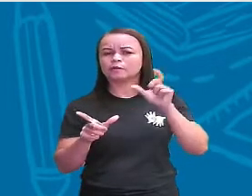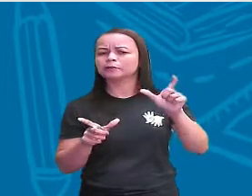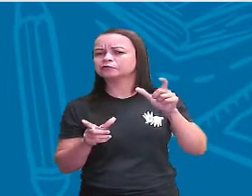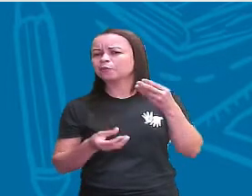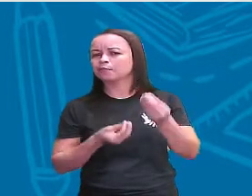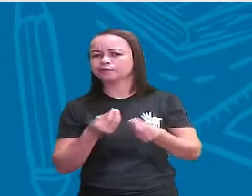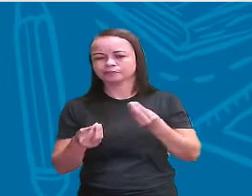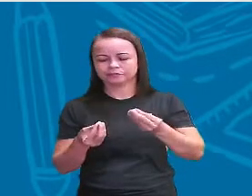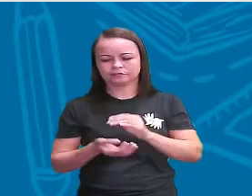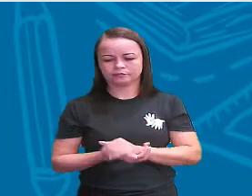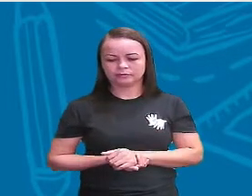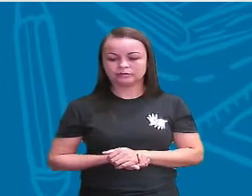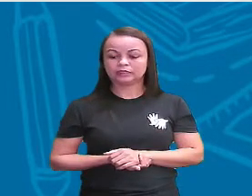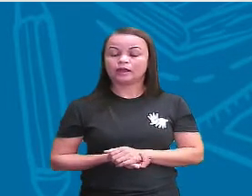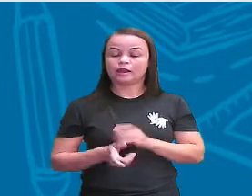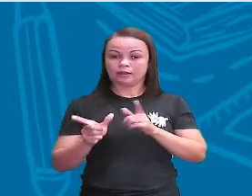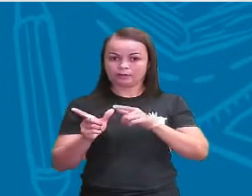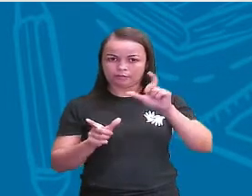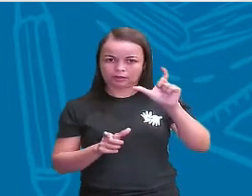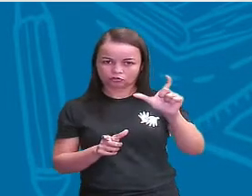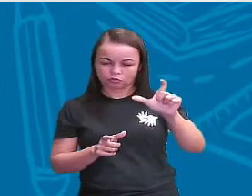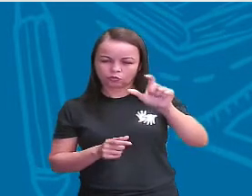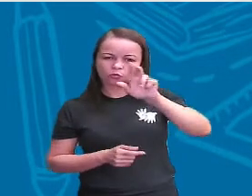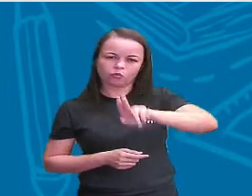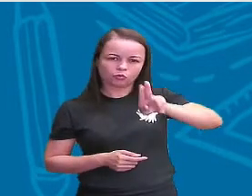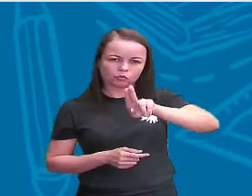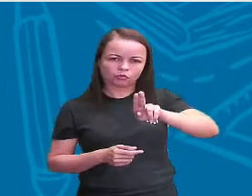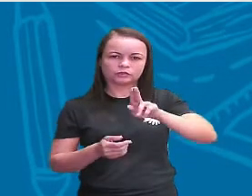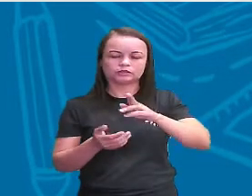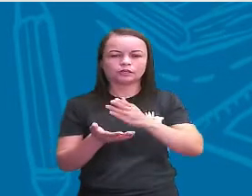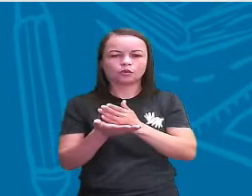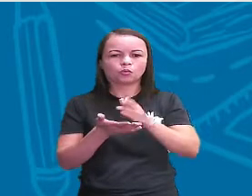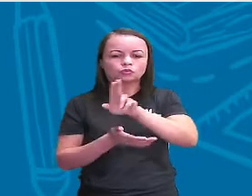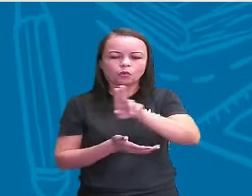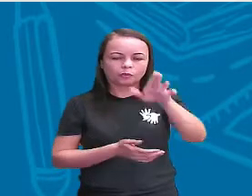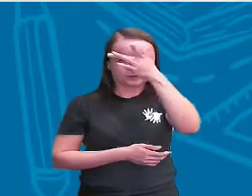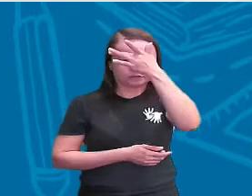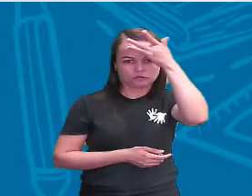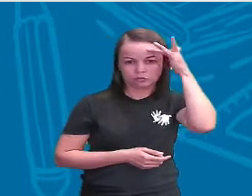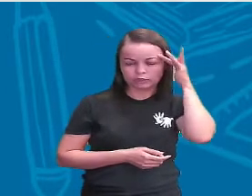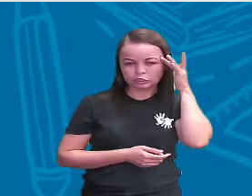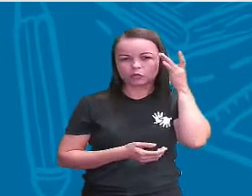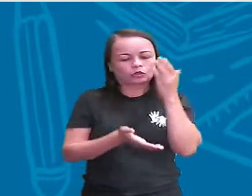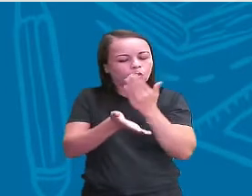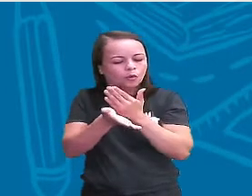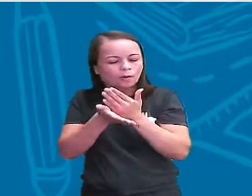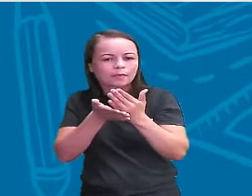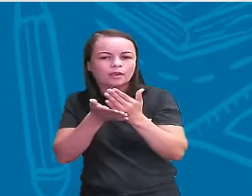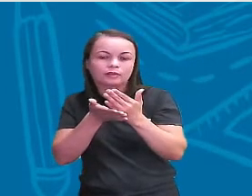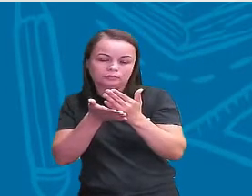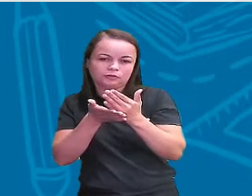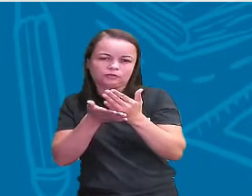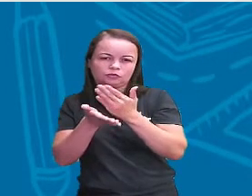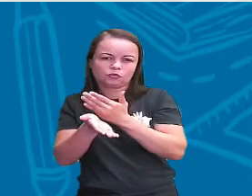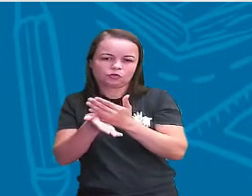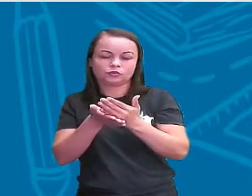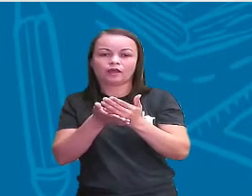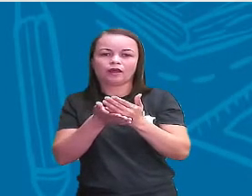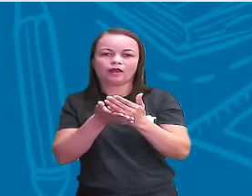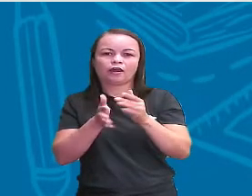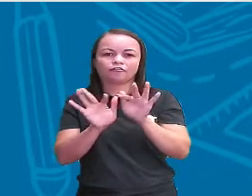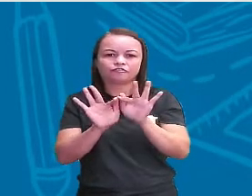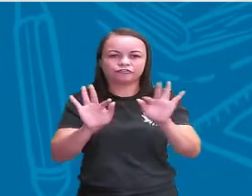são usadas para nome de pessoas, início de frase, quando a gente vai escrever uma frase, que a professora lá pede